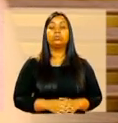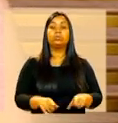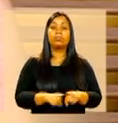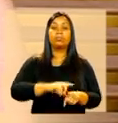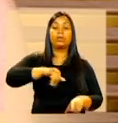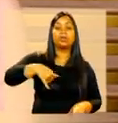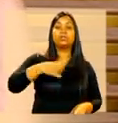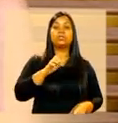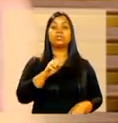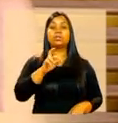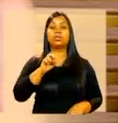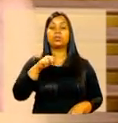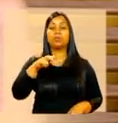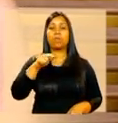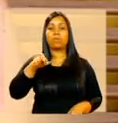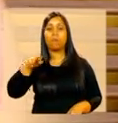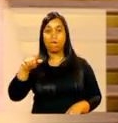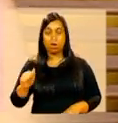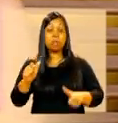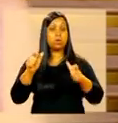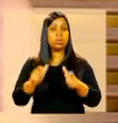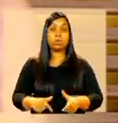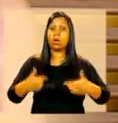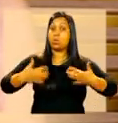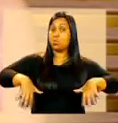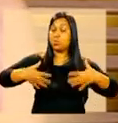Jericoacoara, no Brasil, para mim é fantástico.